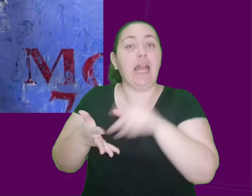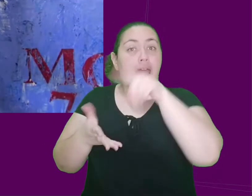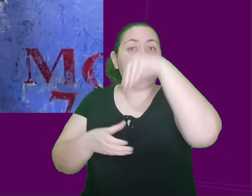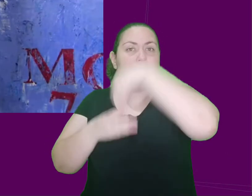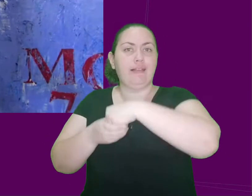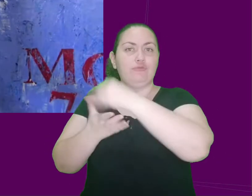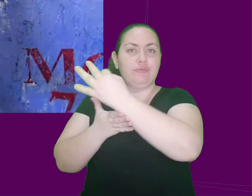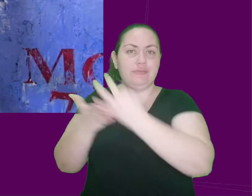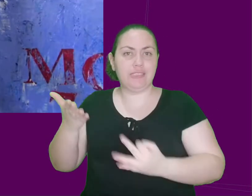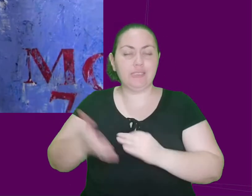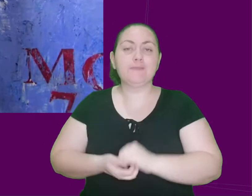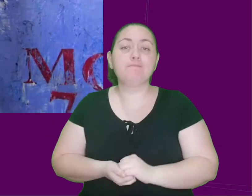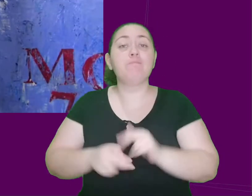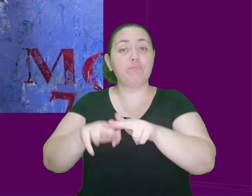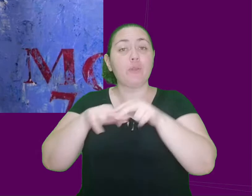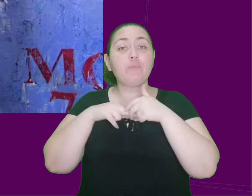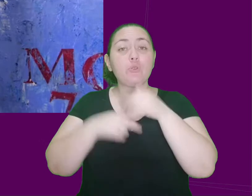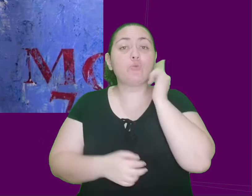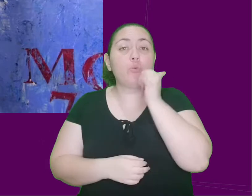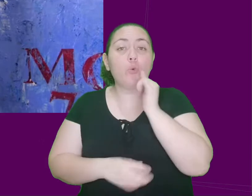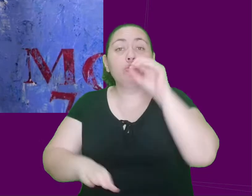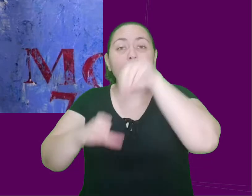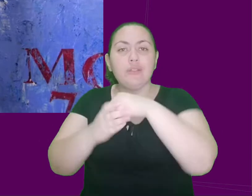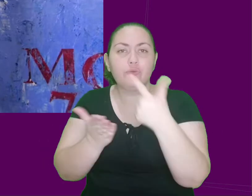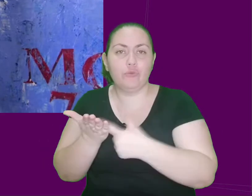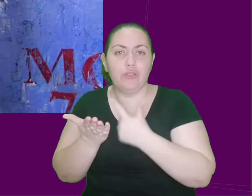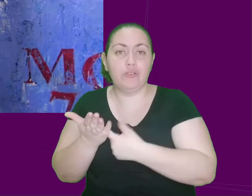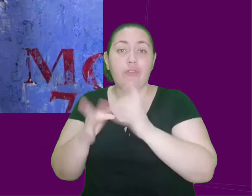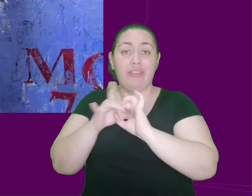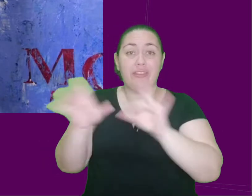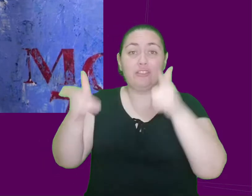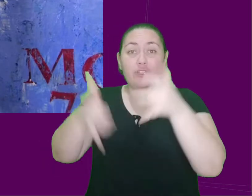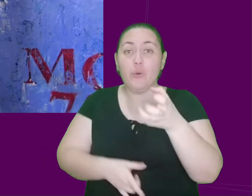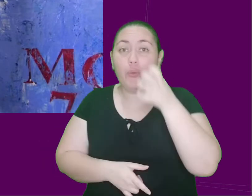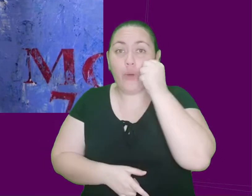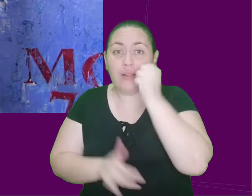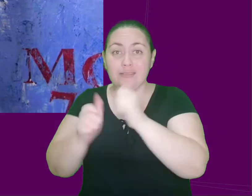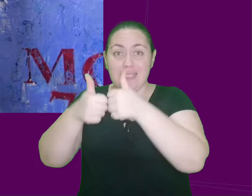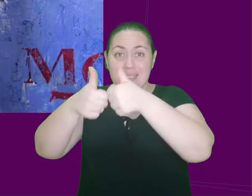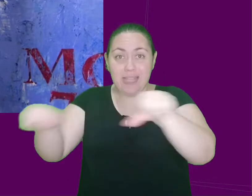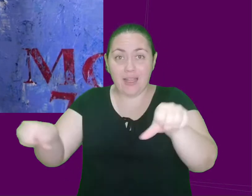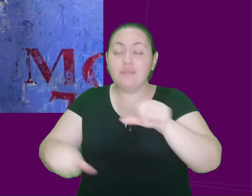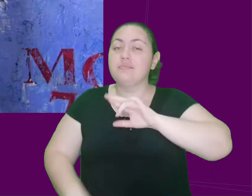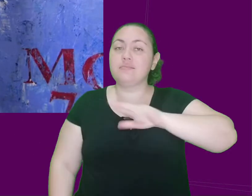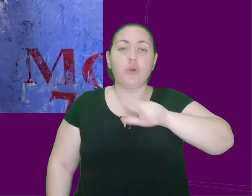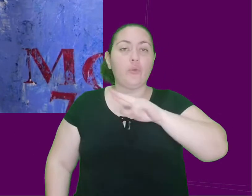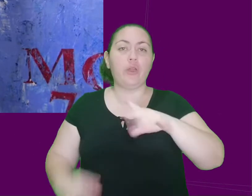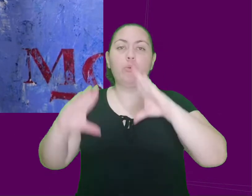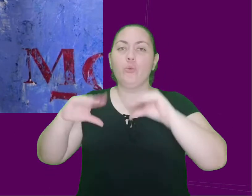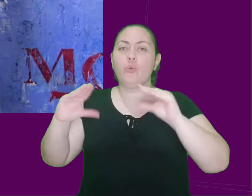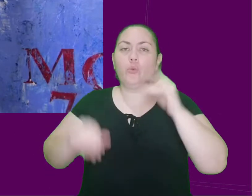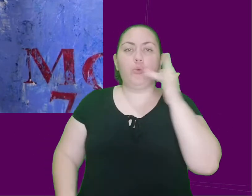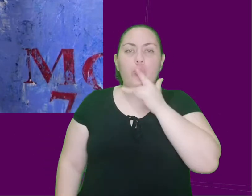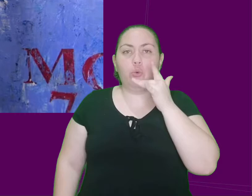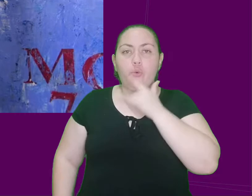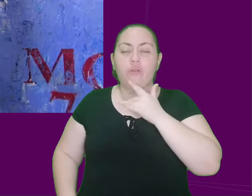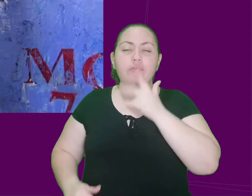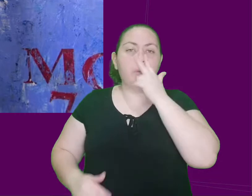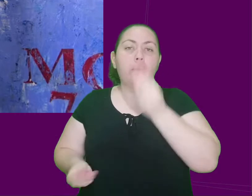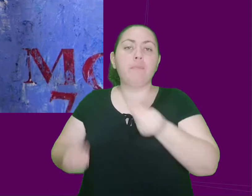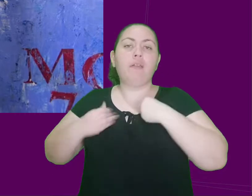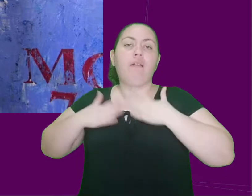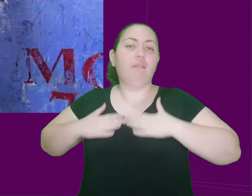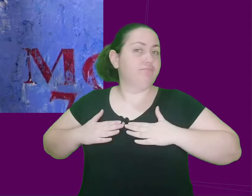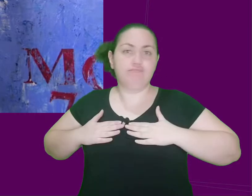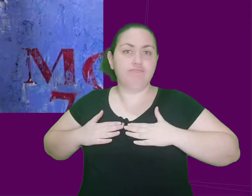conta da história. Assim, os contos de Deixe o Quarto Como Está não são cômodos, pelo contrário, eles desestabilizam